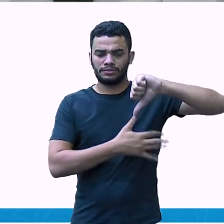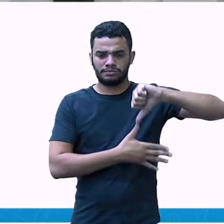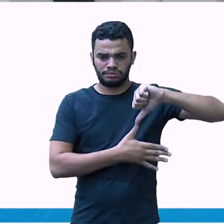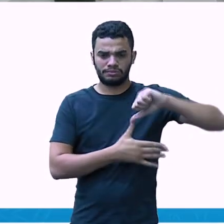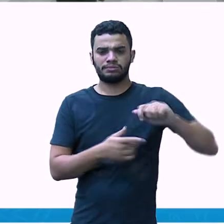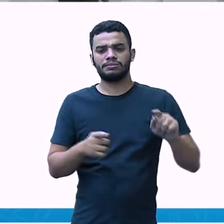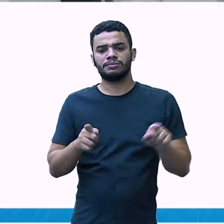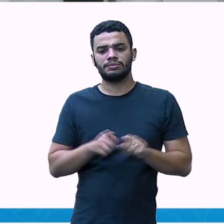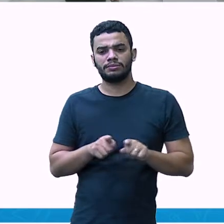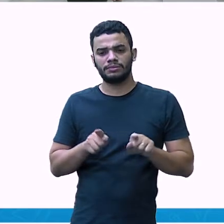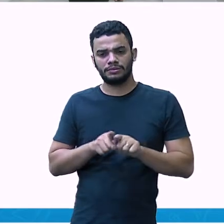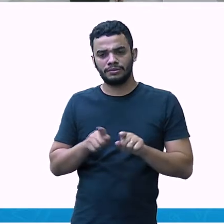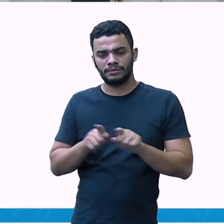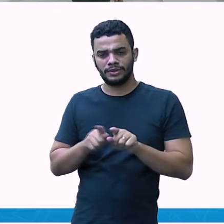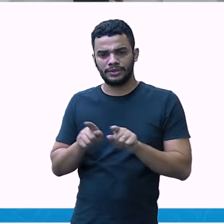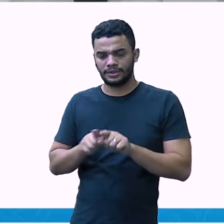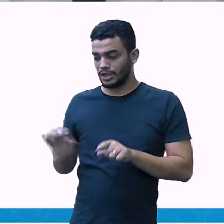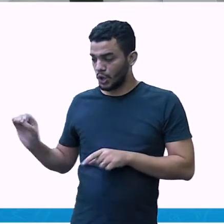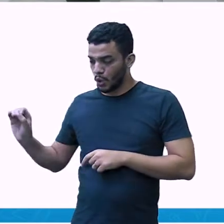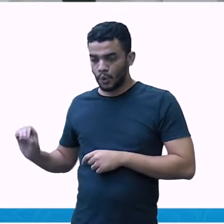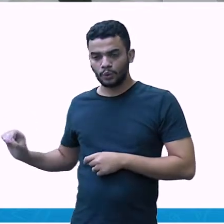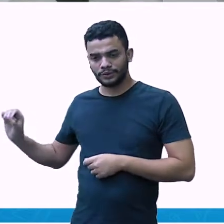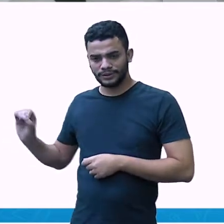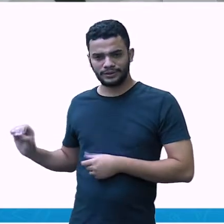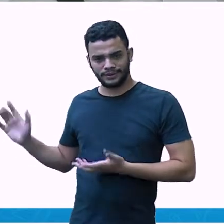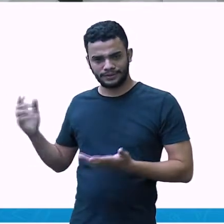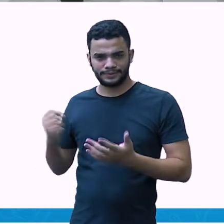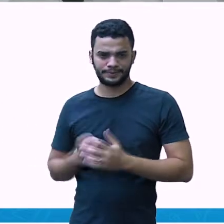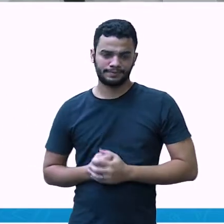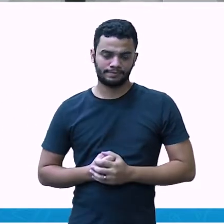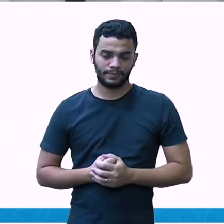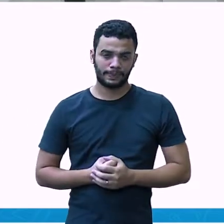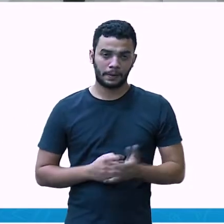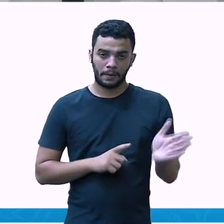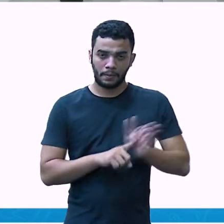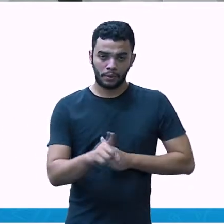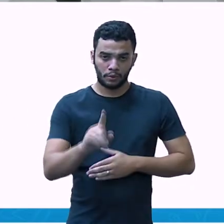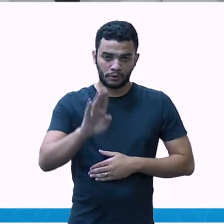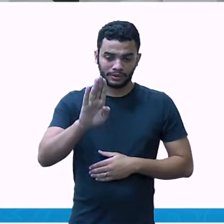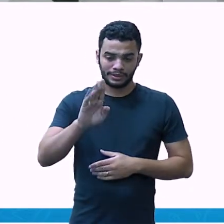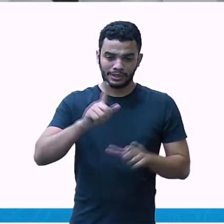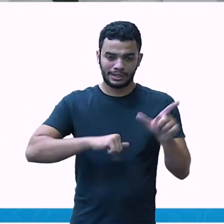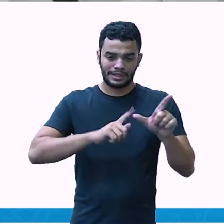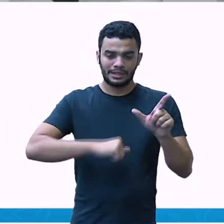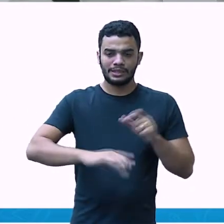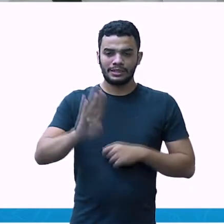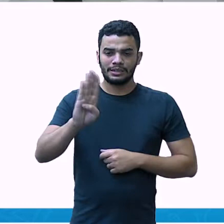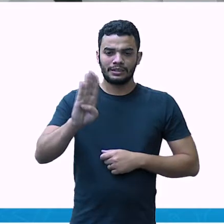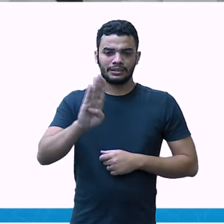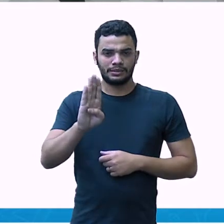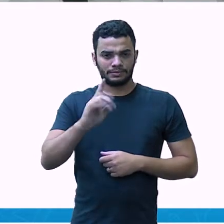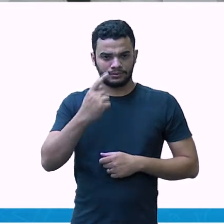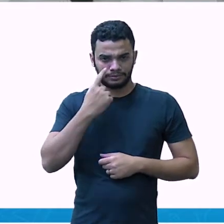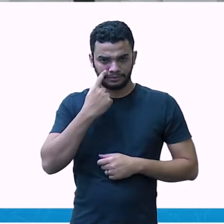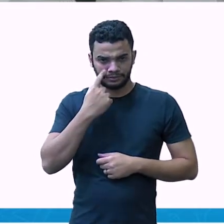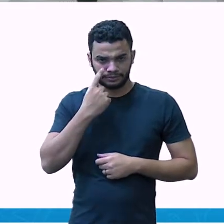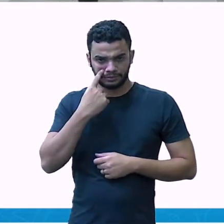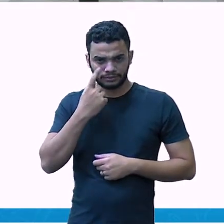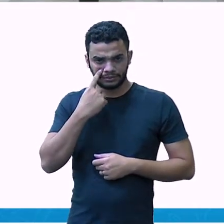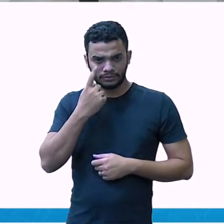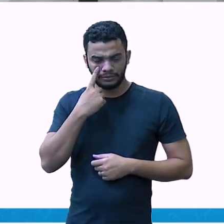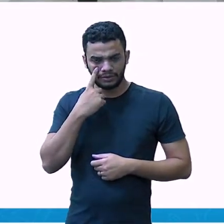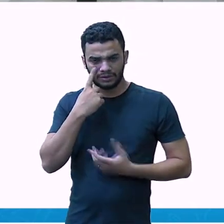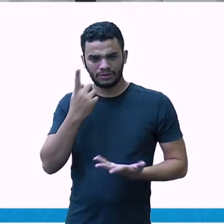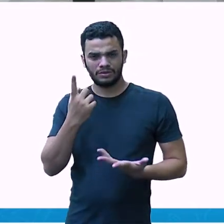condição de responder. Próxima análise. Qual será o provável aumento da população vivendo em